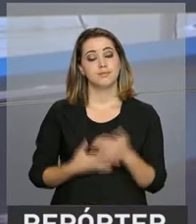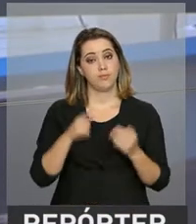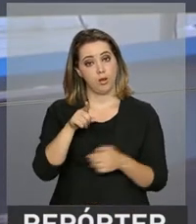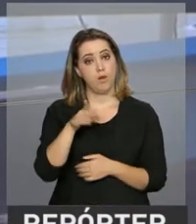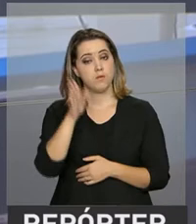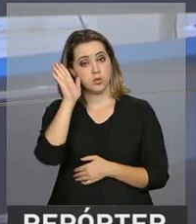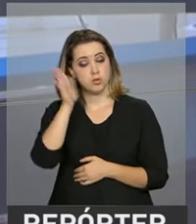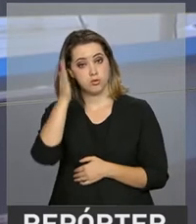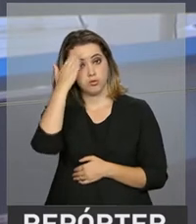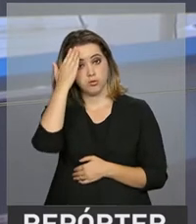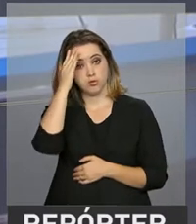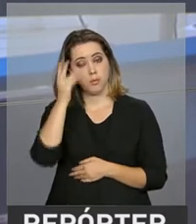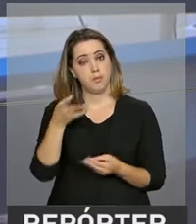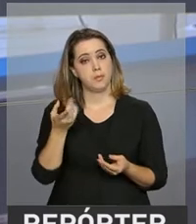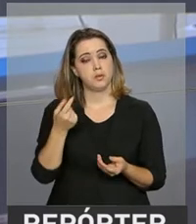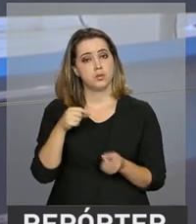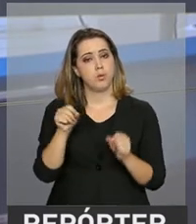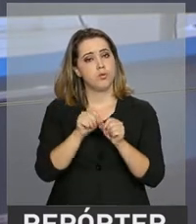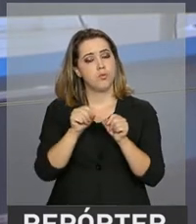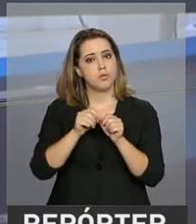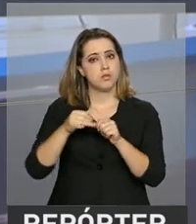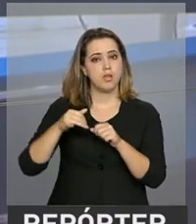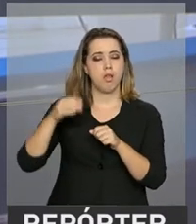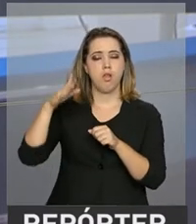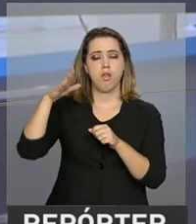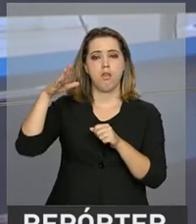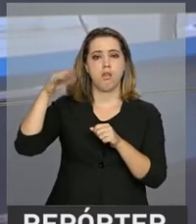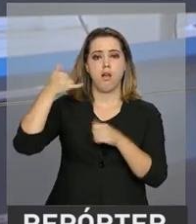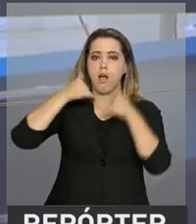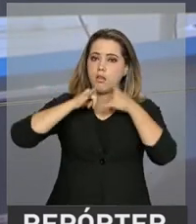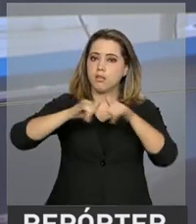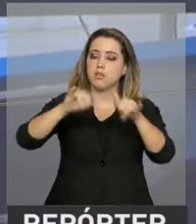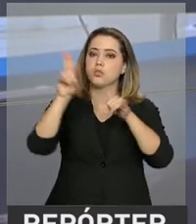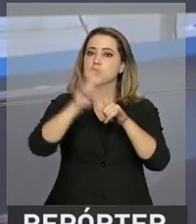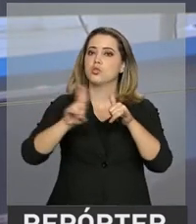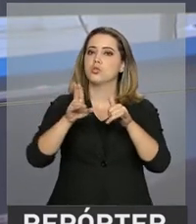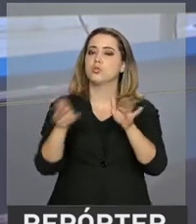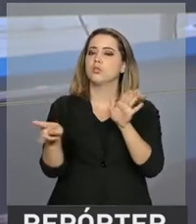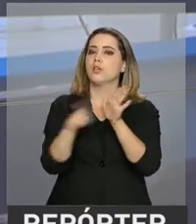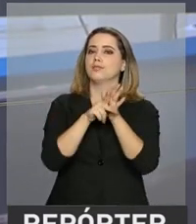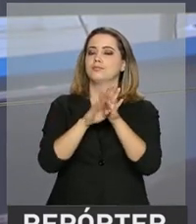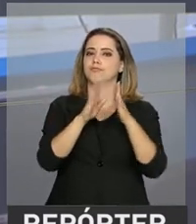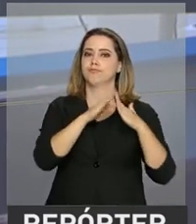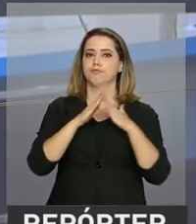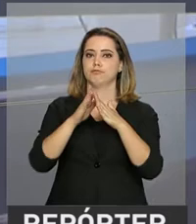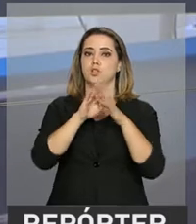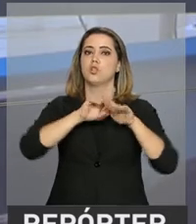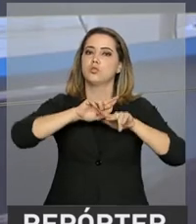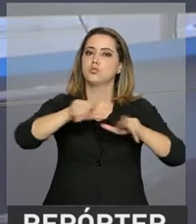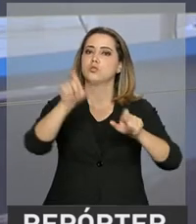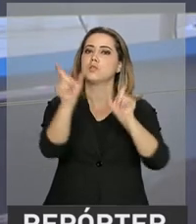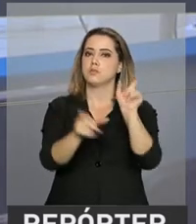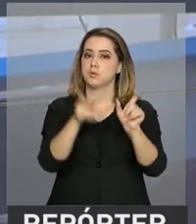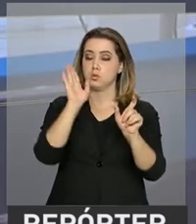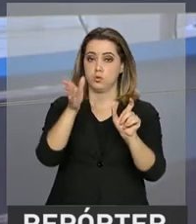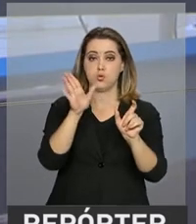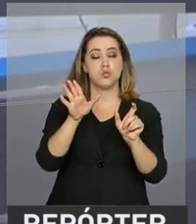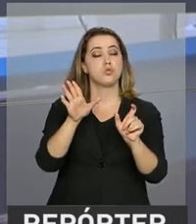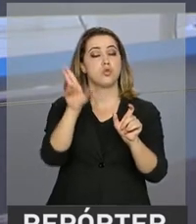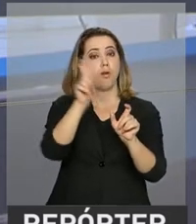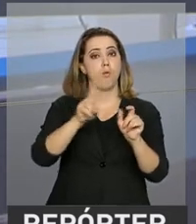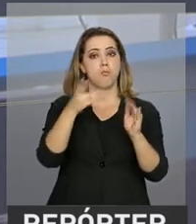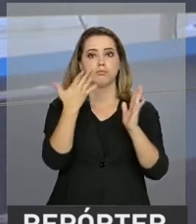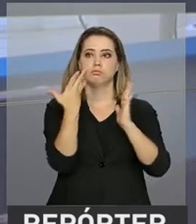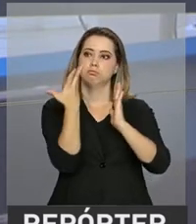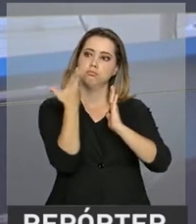Você já pensou em produzir a energia que vai usar na sua casa? Pois é, muitos brasileiros têm feito isso por meio da energia solar, por